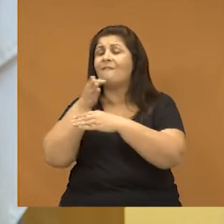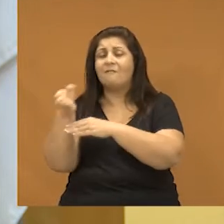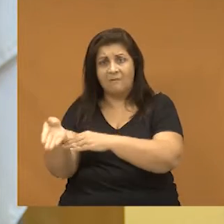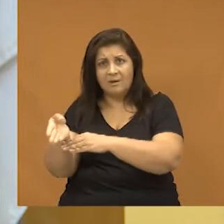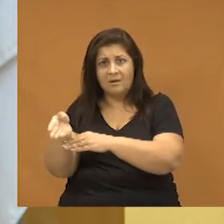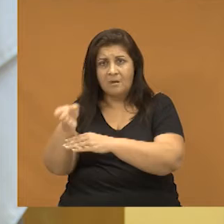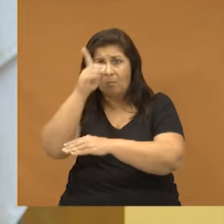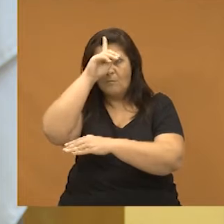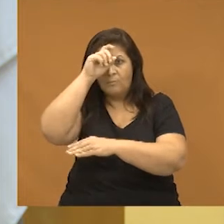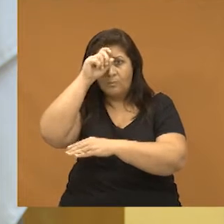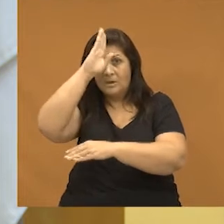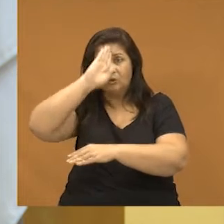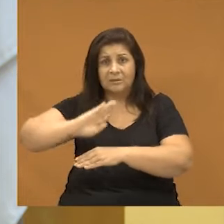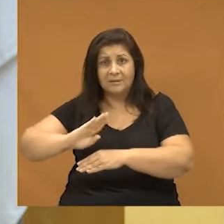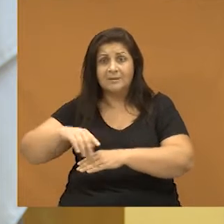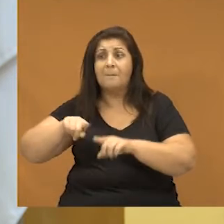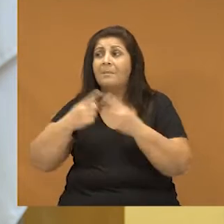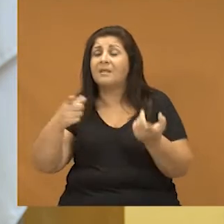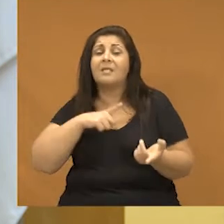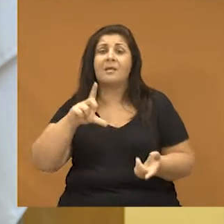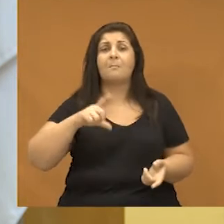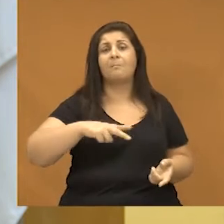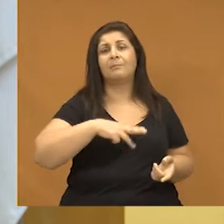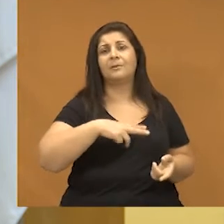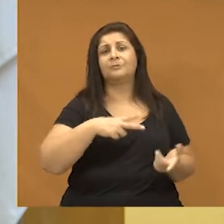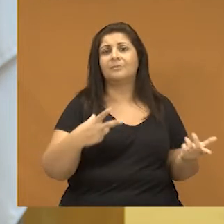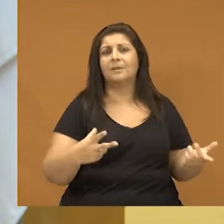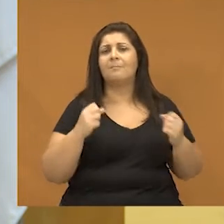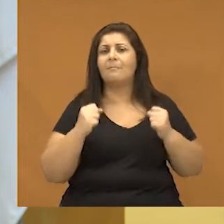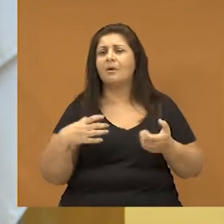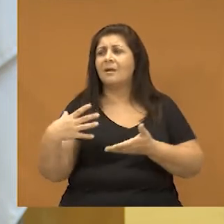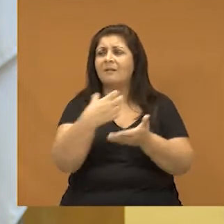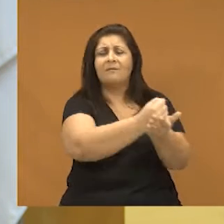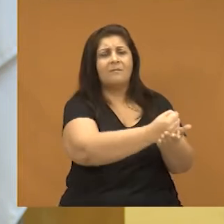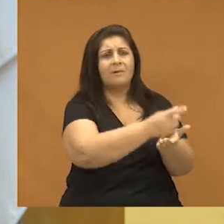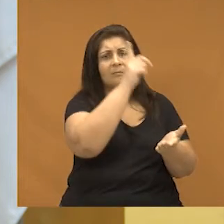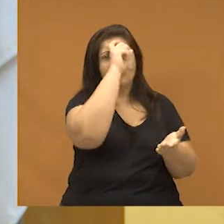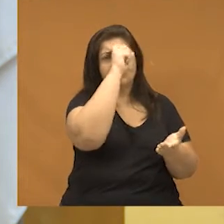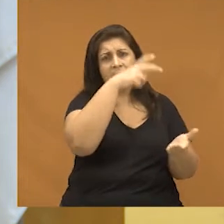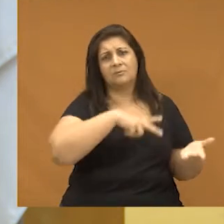de saúde e, assim, poderiam ser atendidas em hospitais privados, o que,